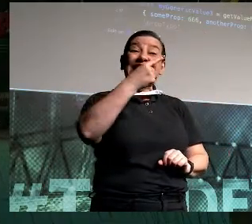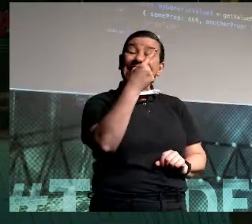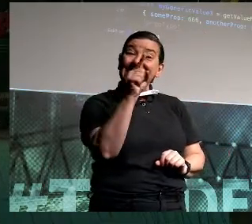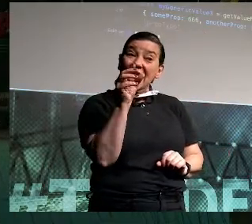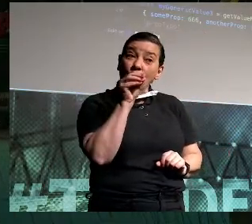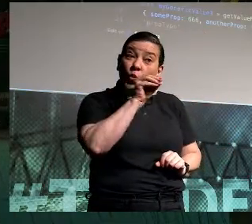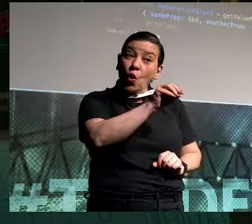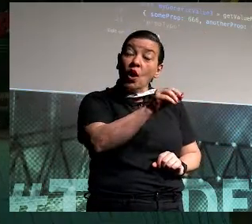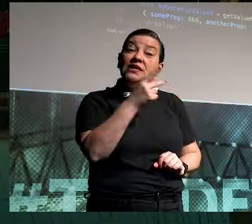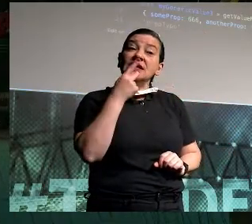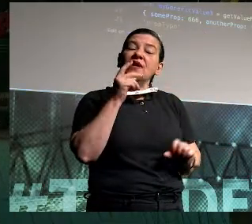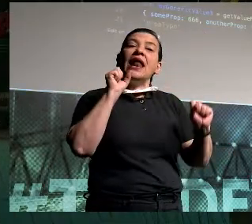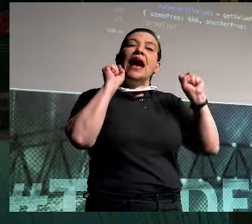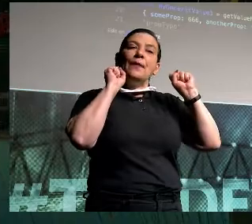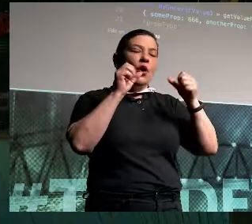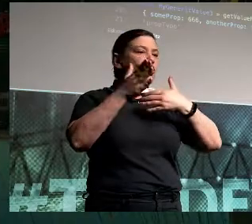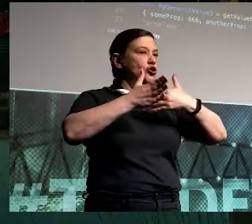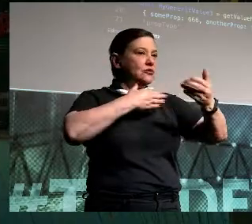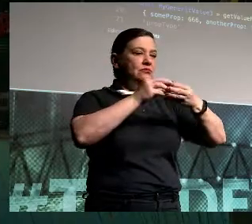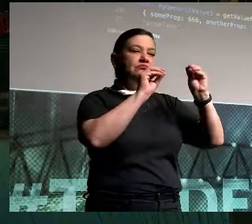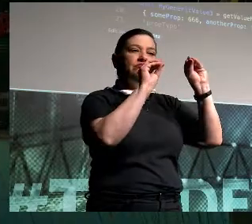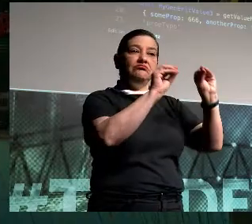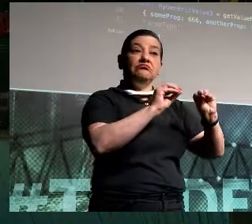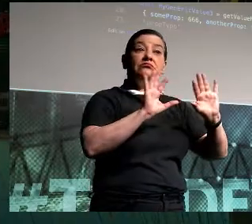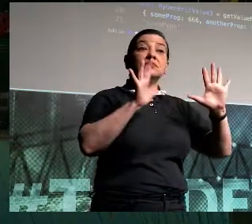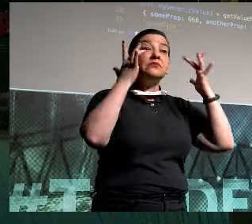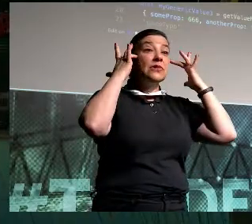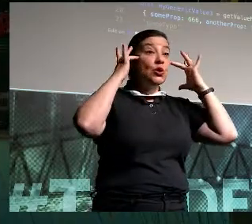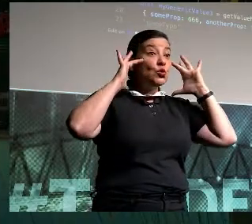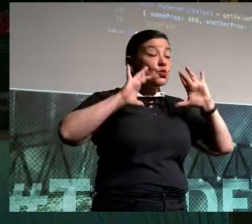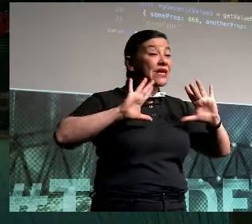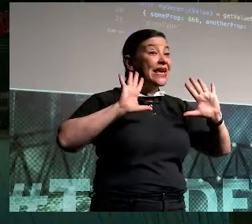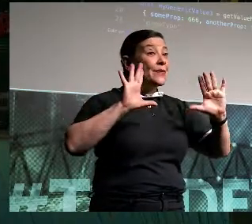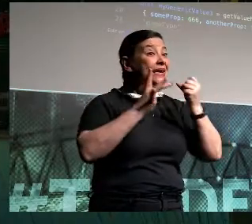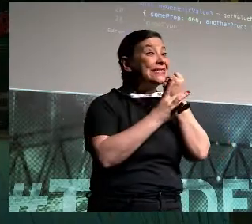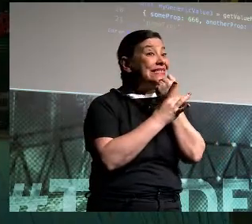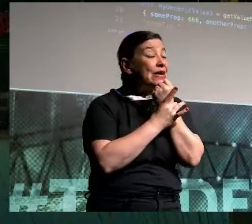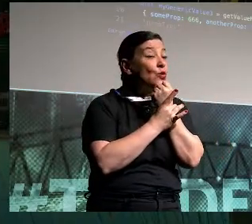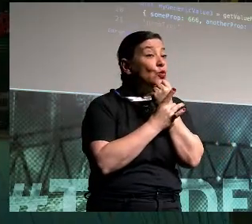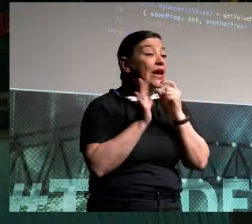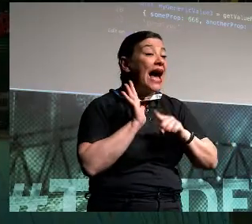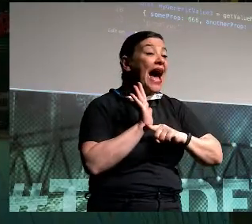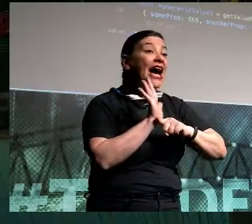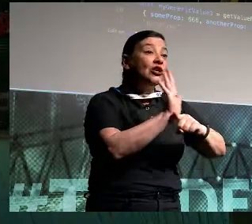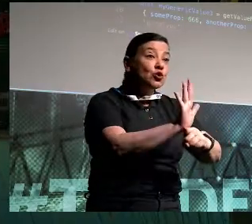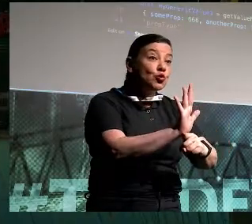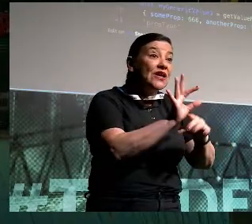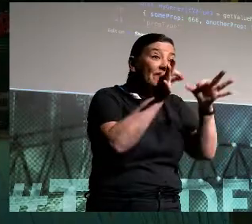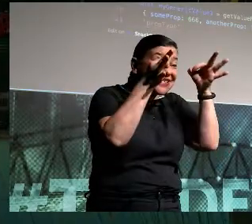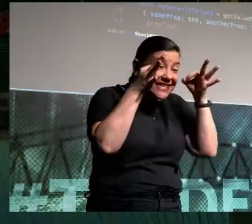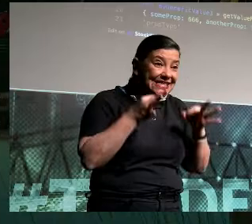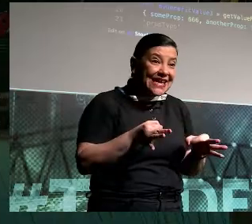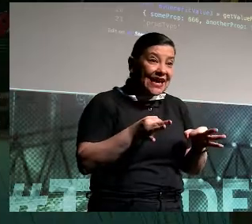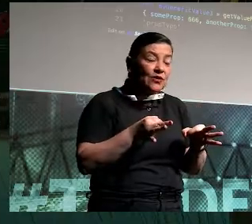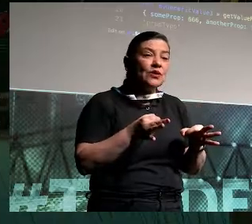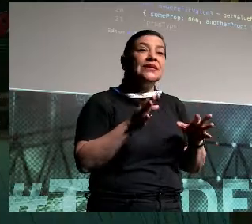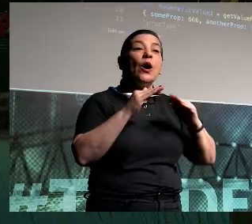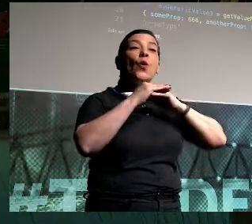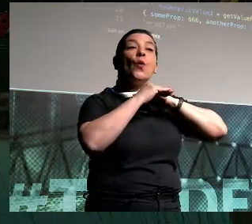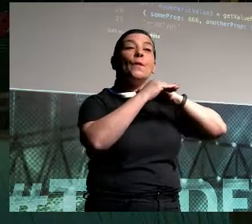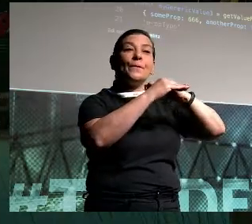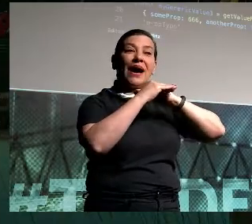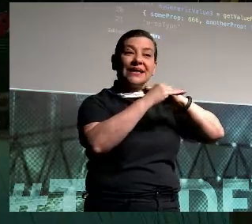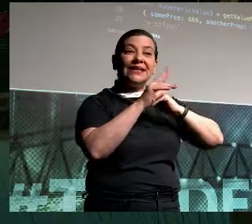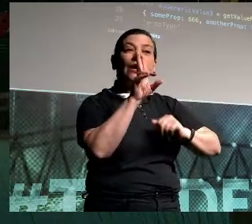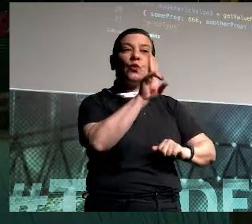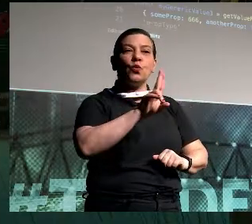eu posso receber qualquer coisa aqui, eu não sei o que é, mas eu não estou seguro, me ajuda a não fazer caquinha. Tá? Então, por padrão, usa o no,